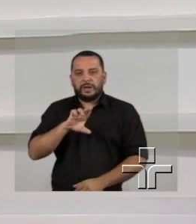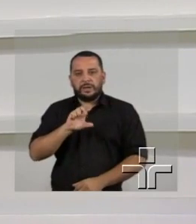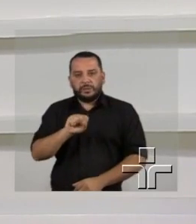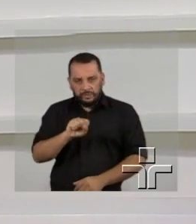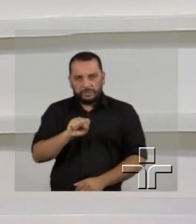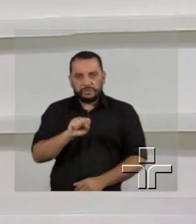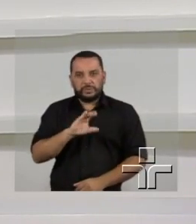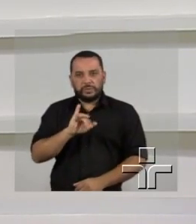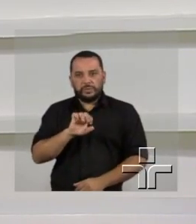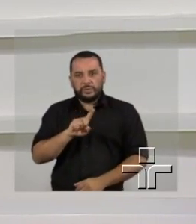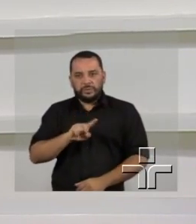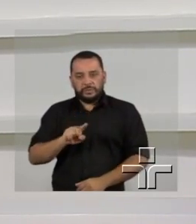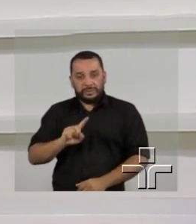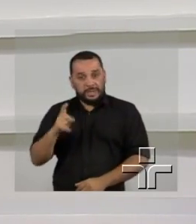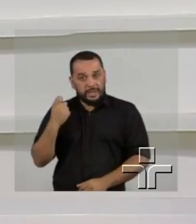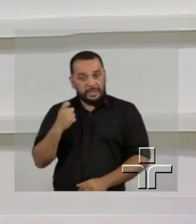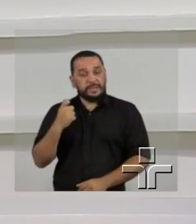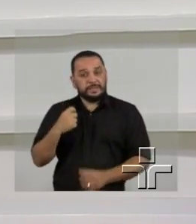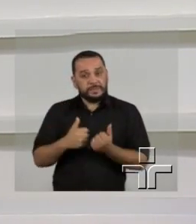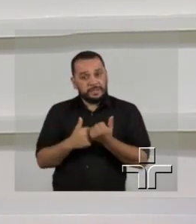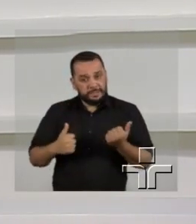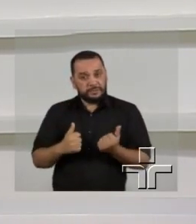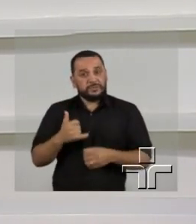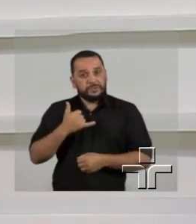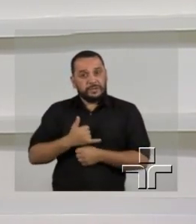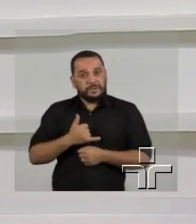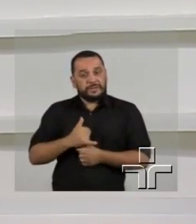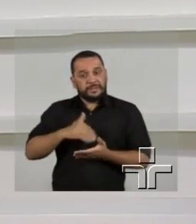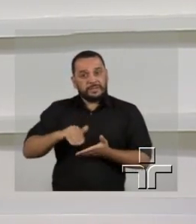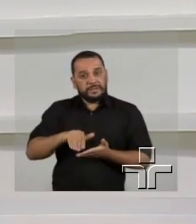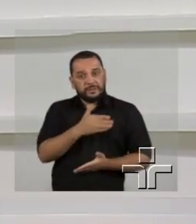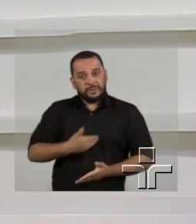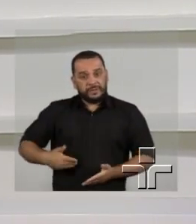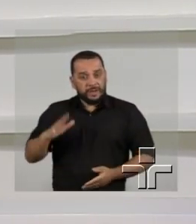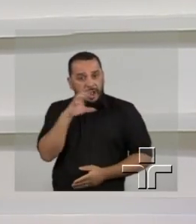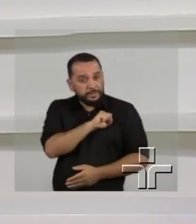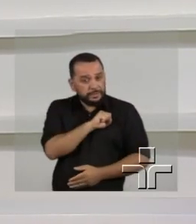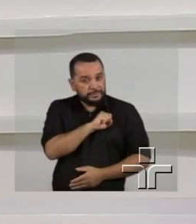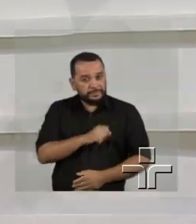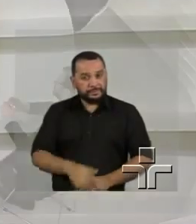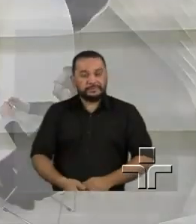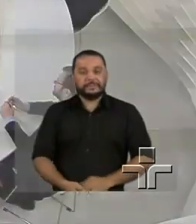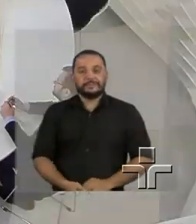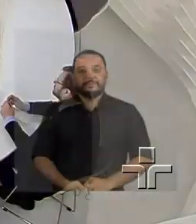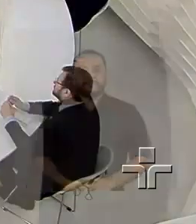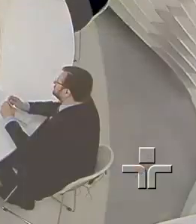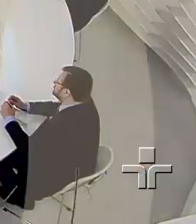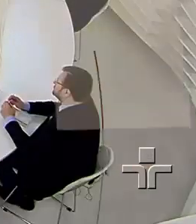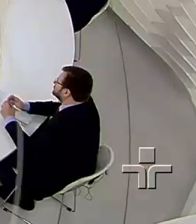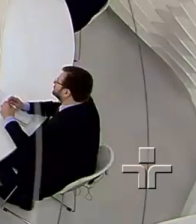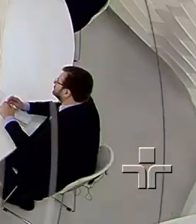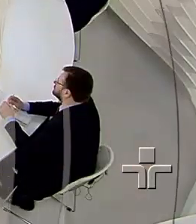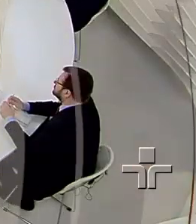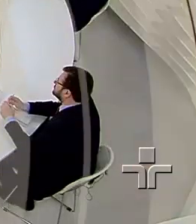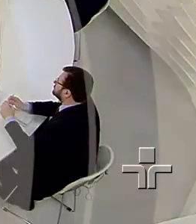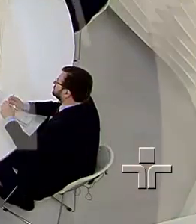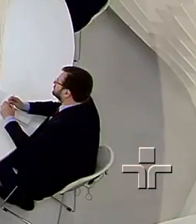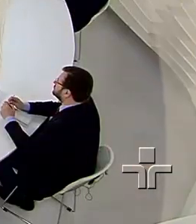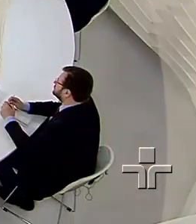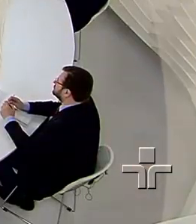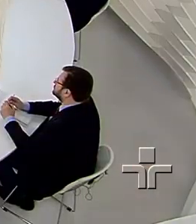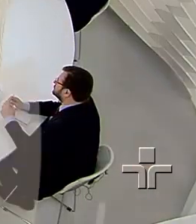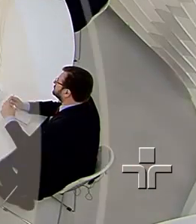que bloquear isso daí, senão daqui a pouco ninguém mais tem paz também, porque se você escreve a favor, ou escreve contra, ou emite uma